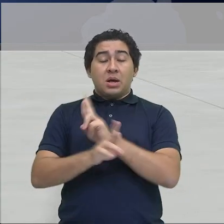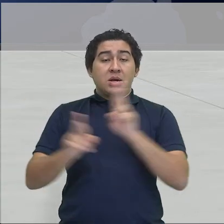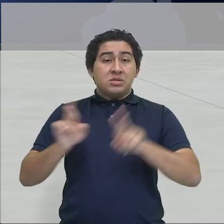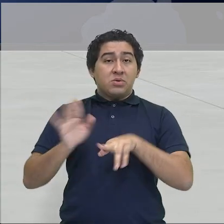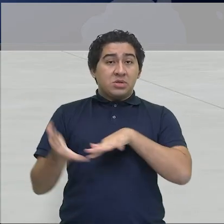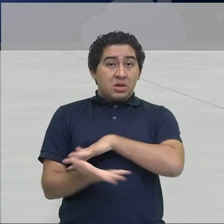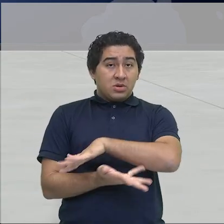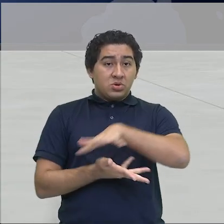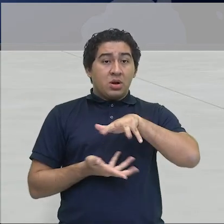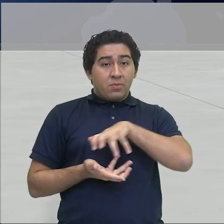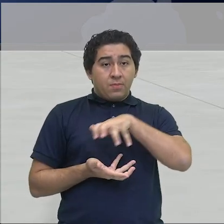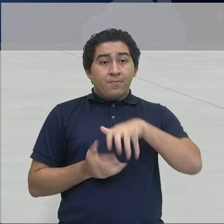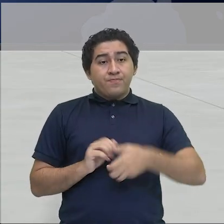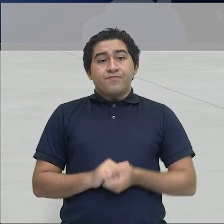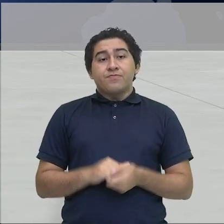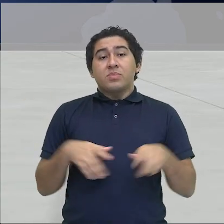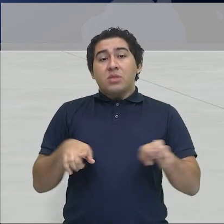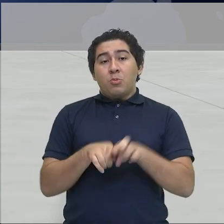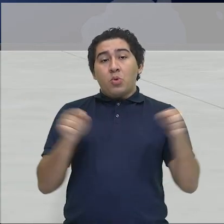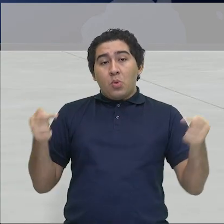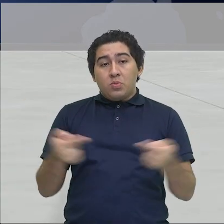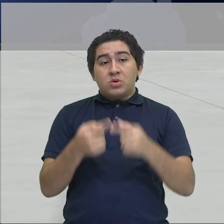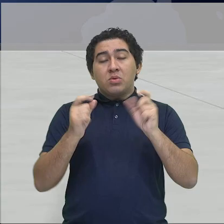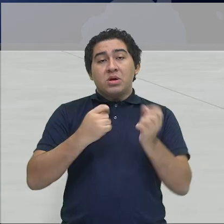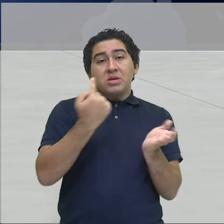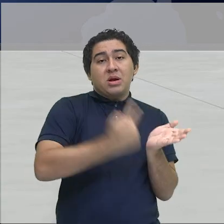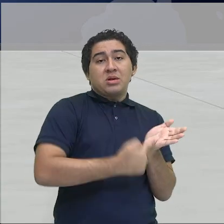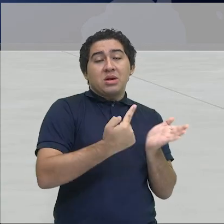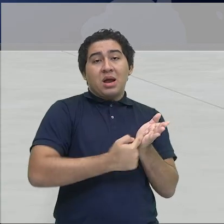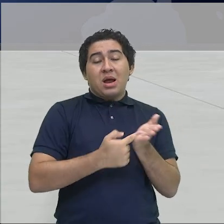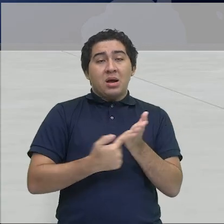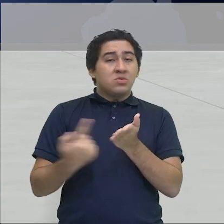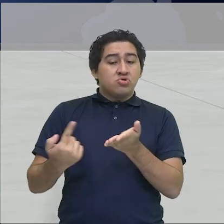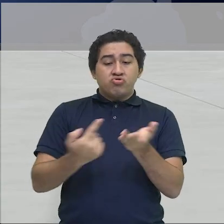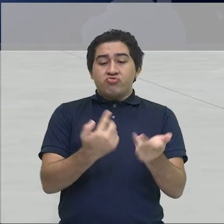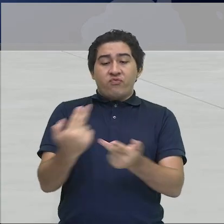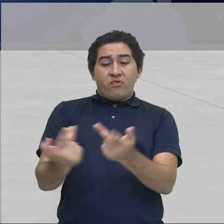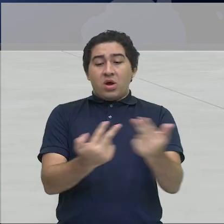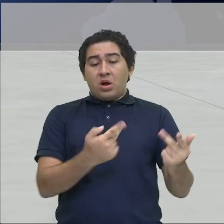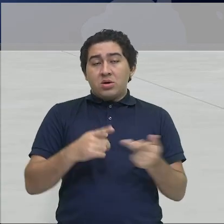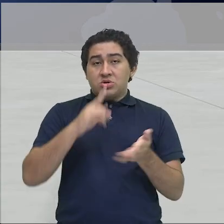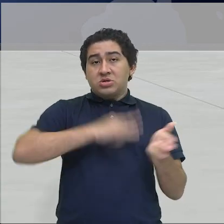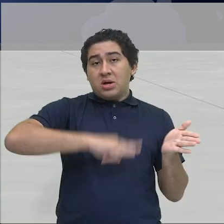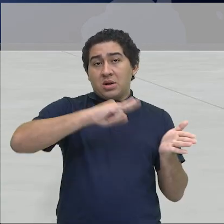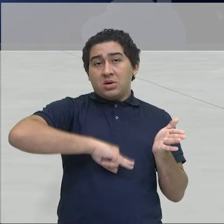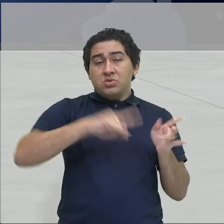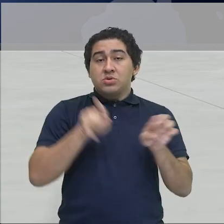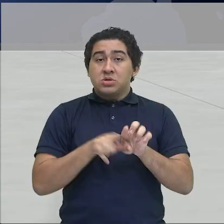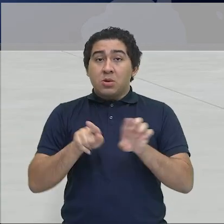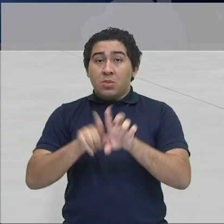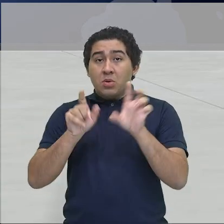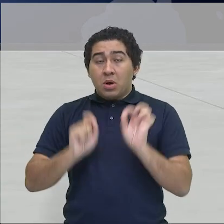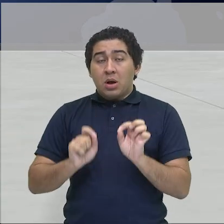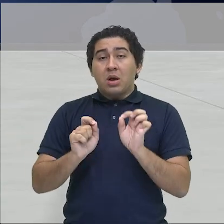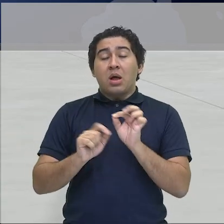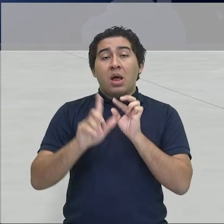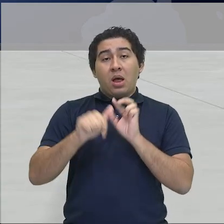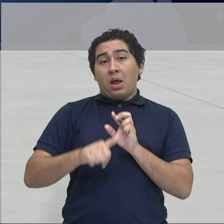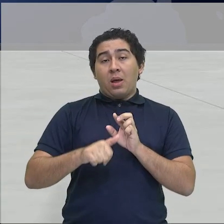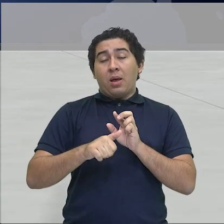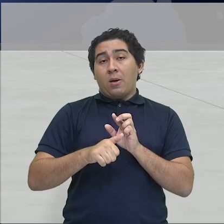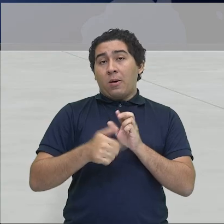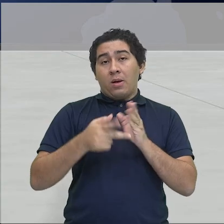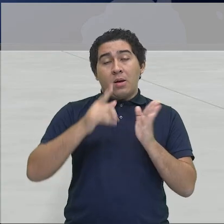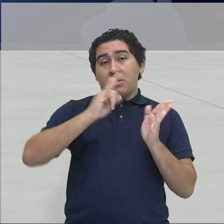relações internacionais e incluem tratados, convenções, acordos, declarações e resoluções.